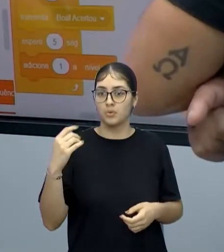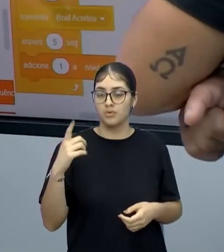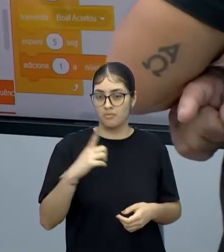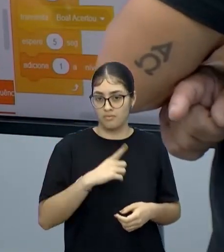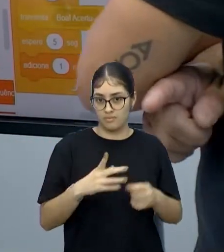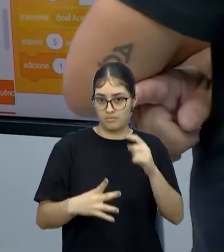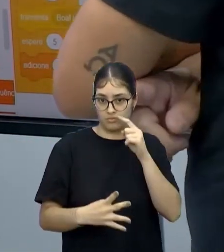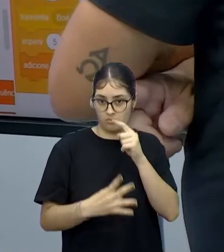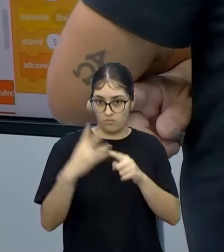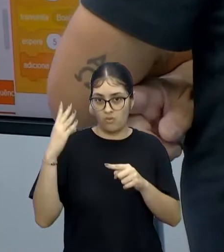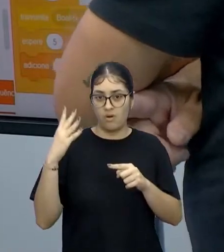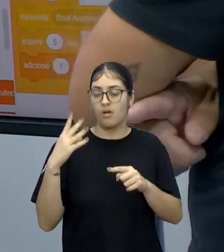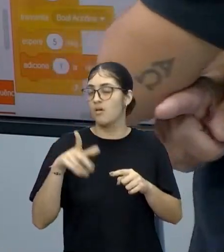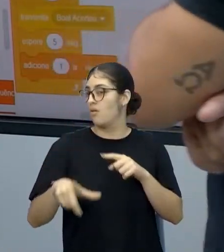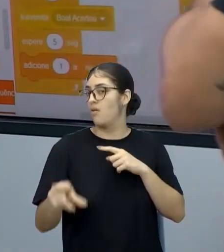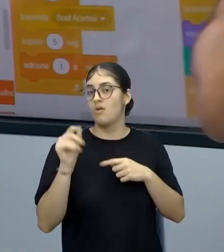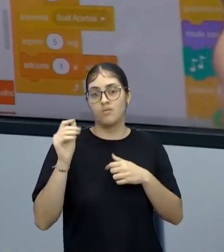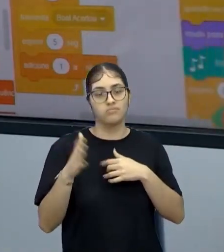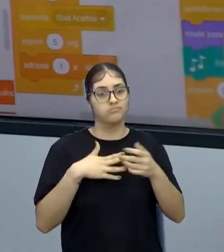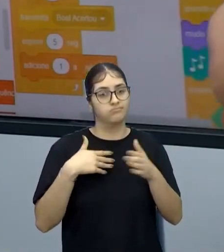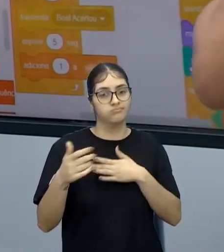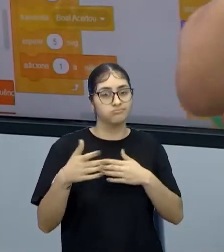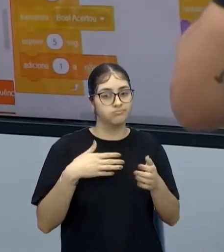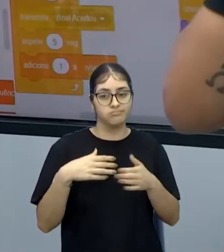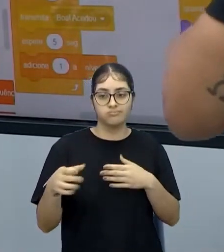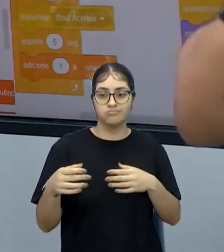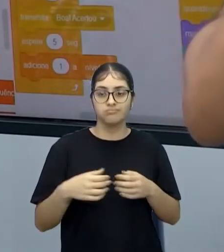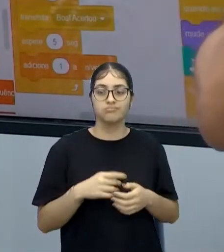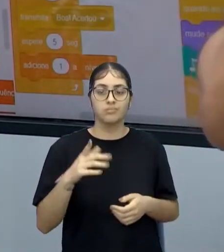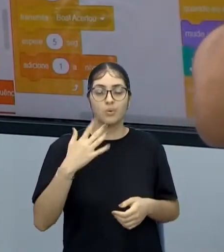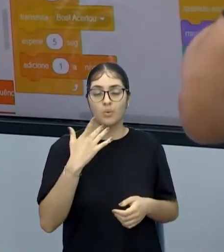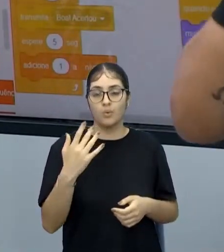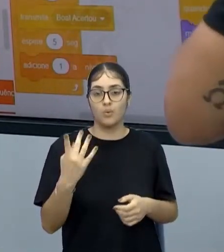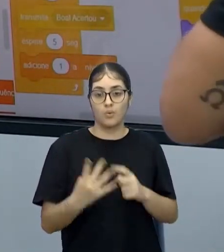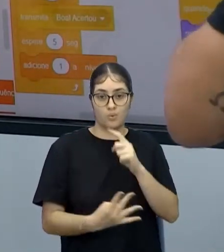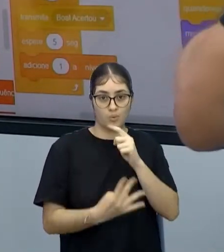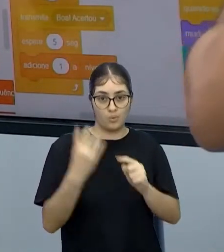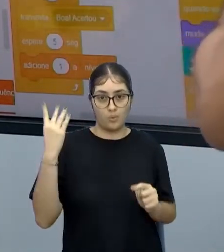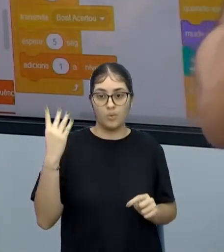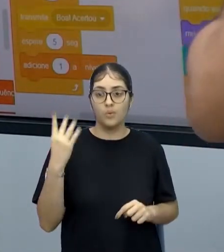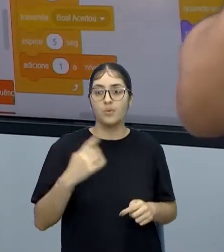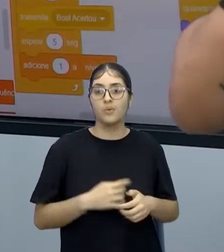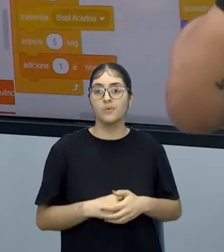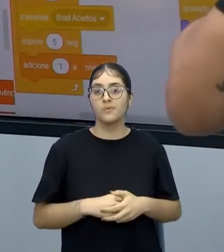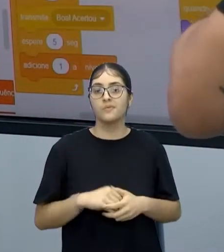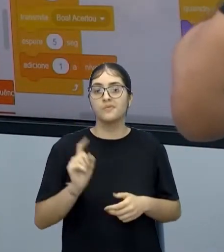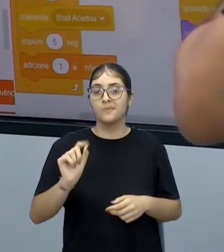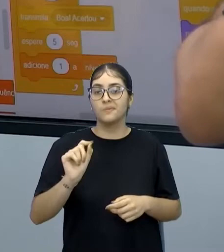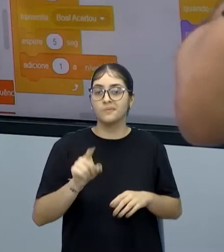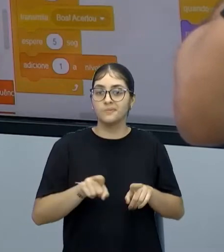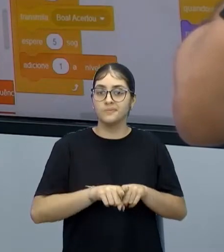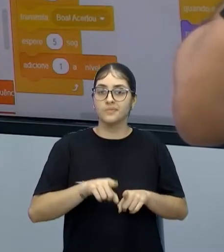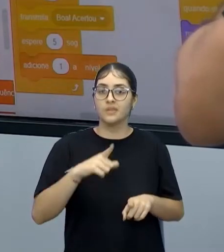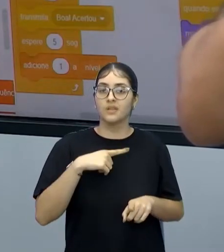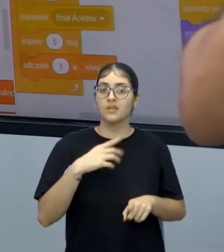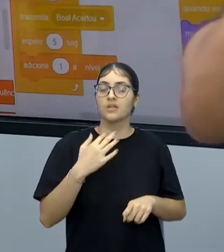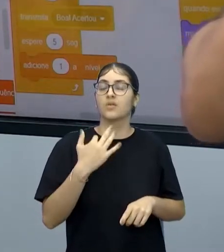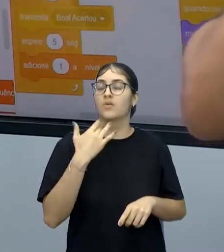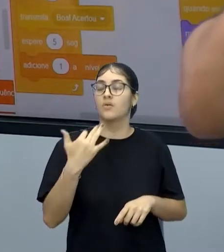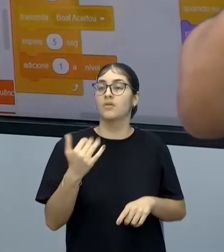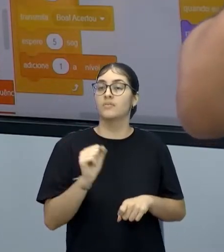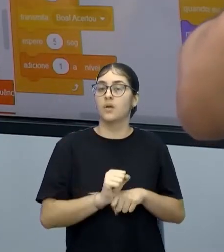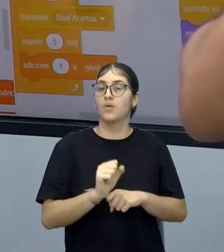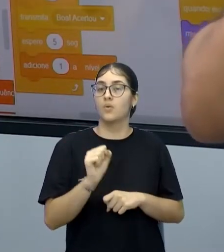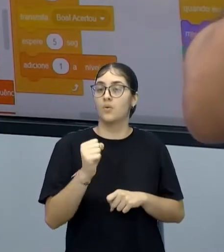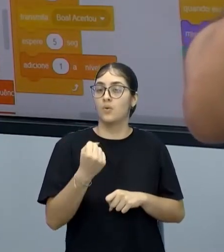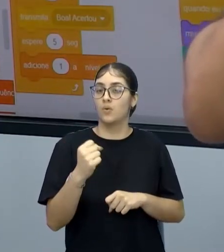escolha de forma aleatória. De forma aleatória até 4 cores. Legal. E espere. Então ele vai aparecer para você as cores, espere 8 segundos